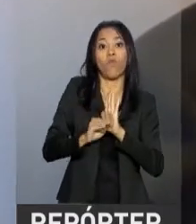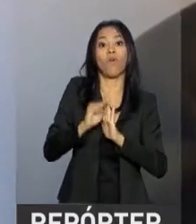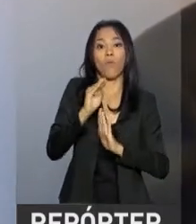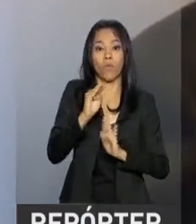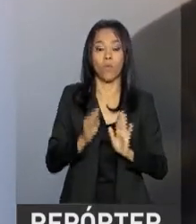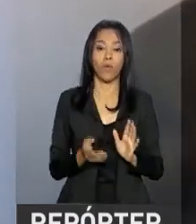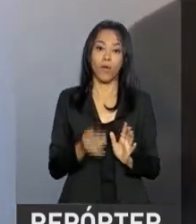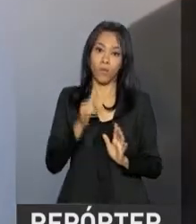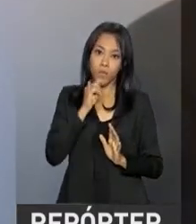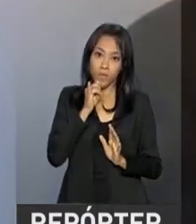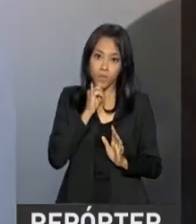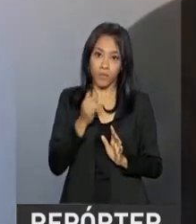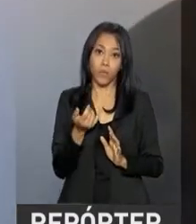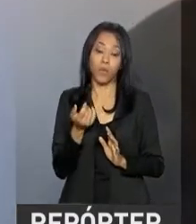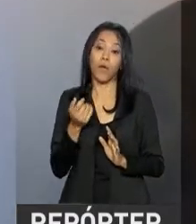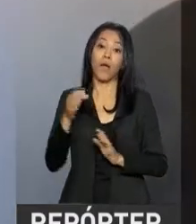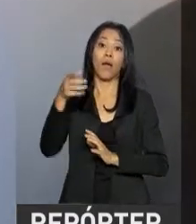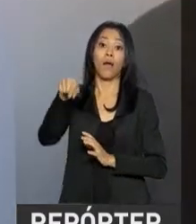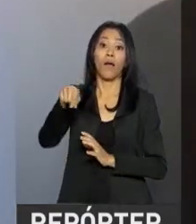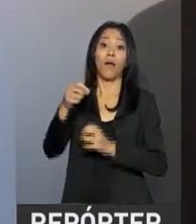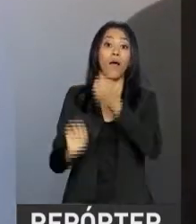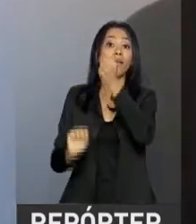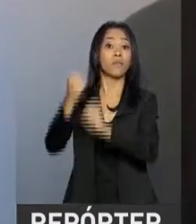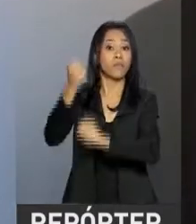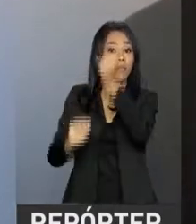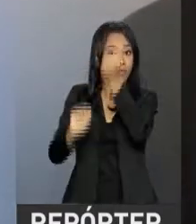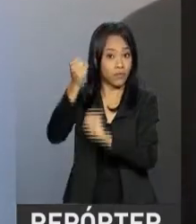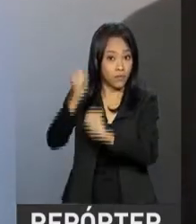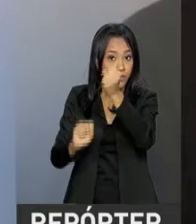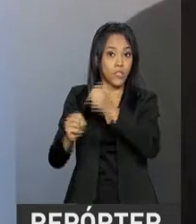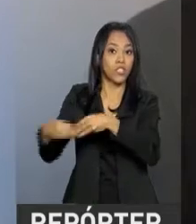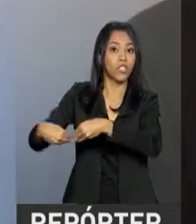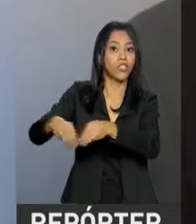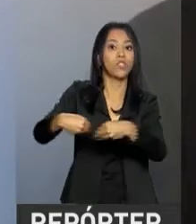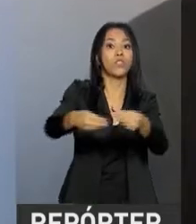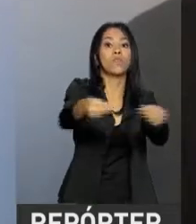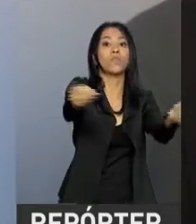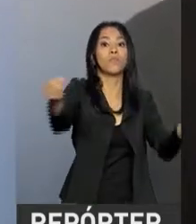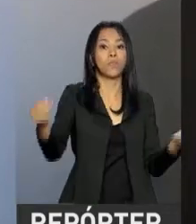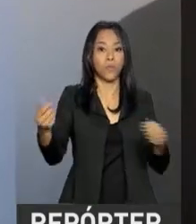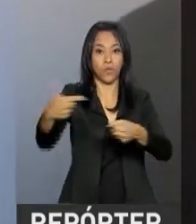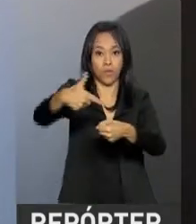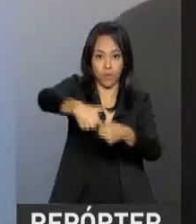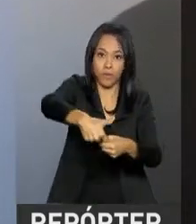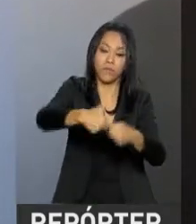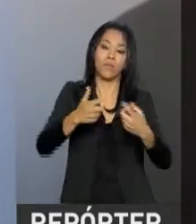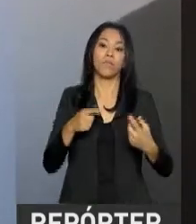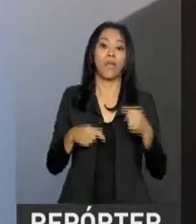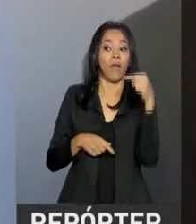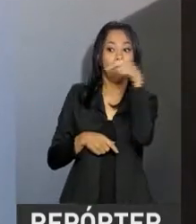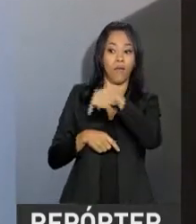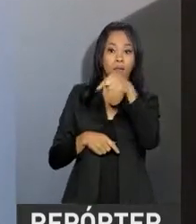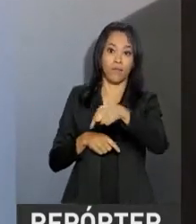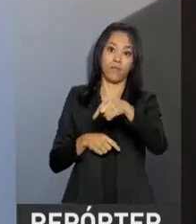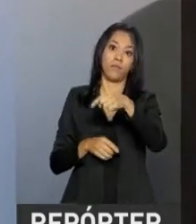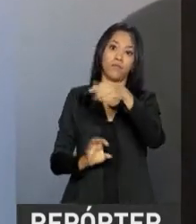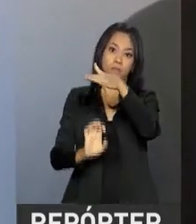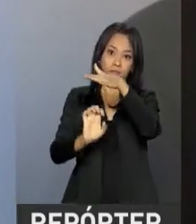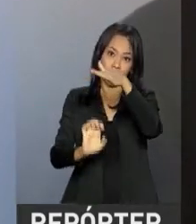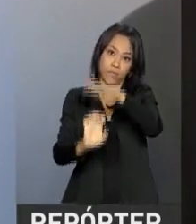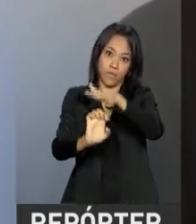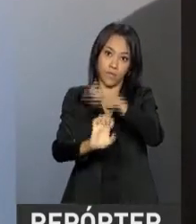gás, da margem, da distribuição das distribuidoras, inclusive existe uma possibilidade aí de uma